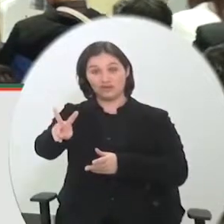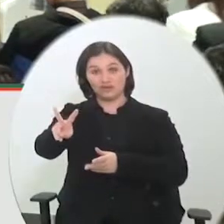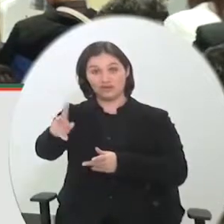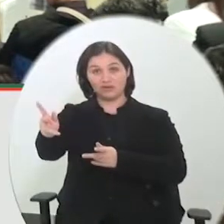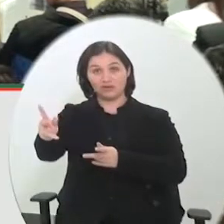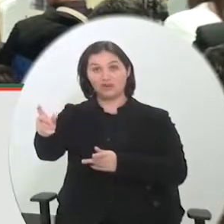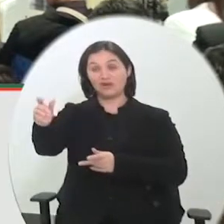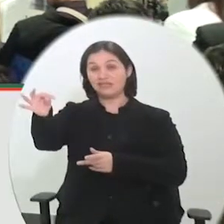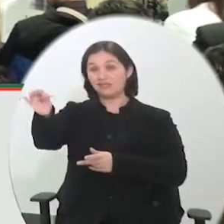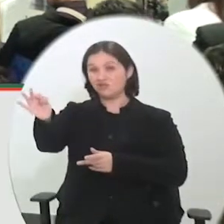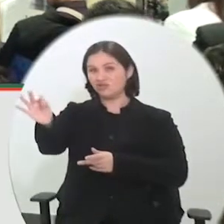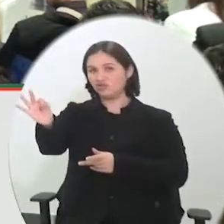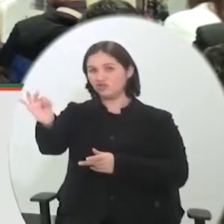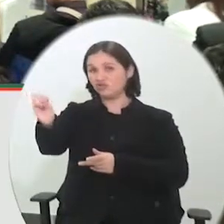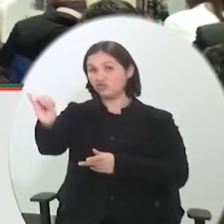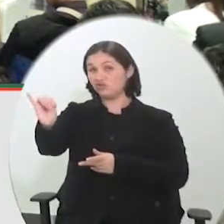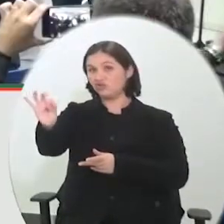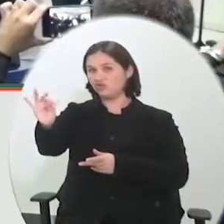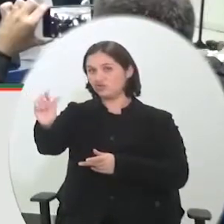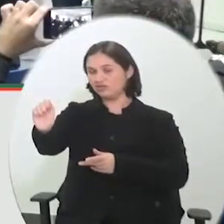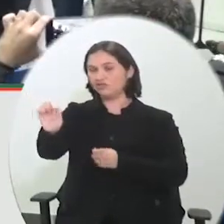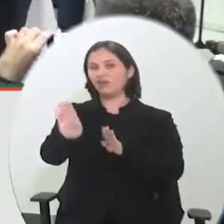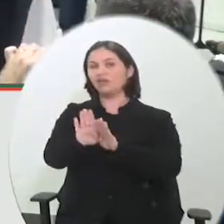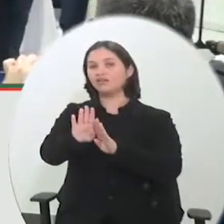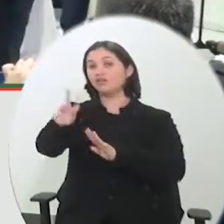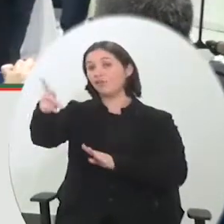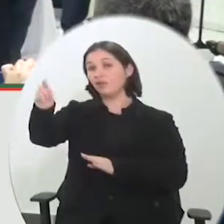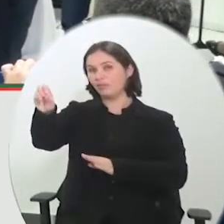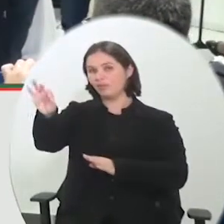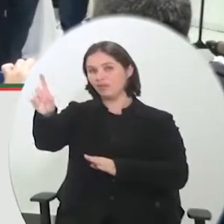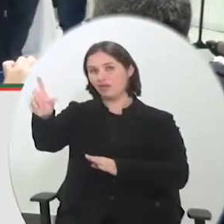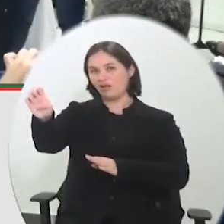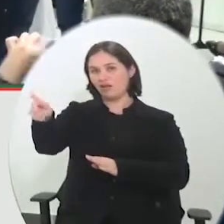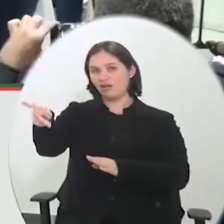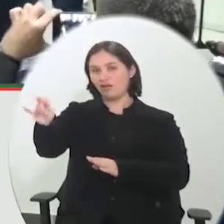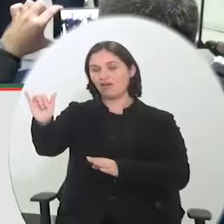vereador Aldinei Potelec, para fazer essa entrega formal da placa